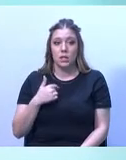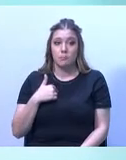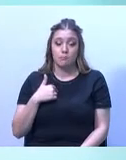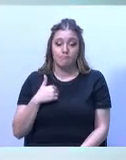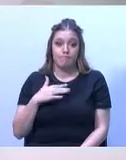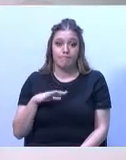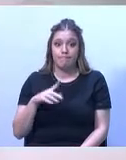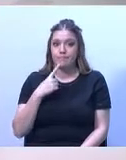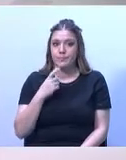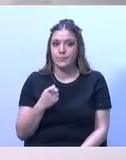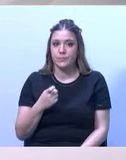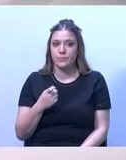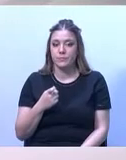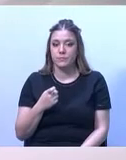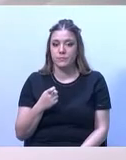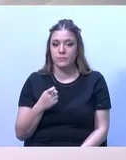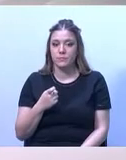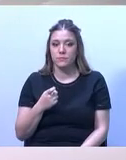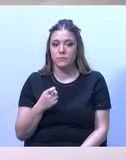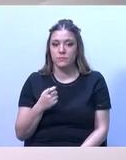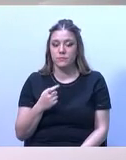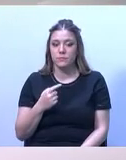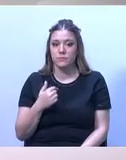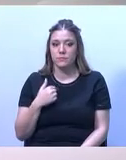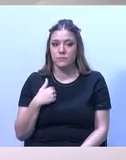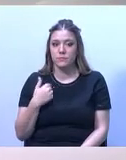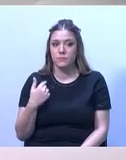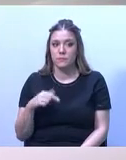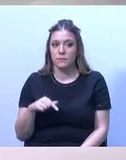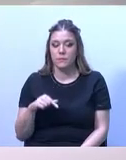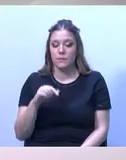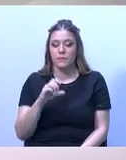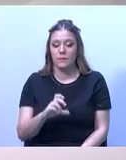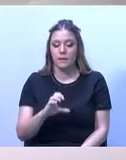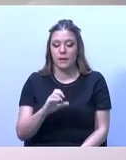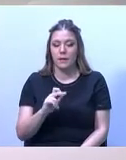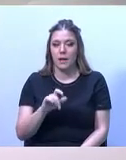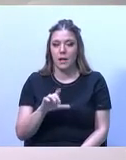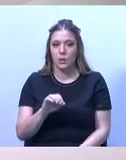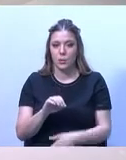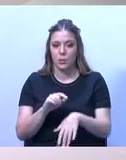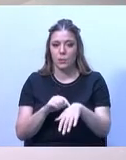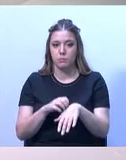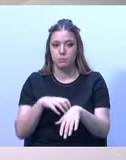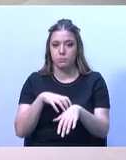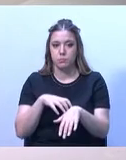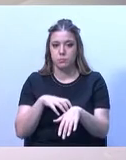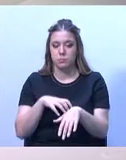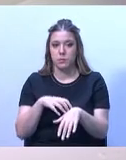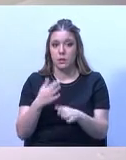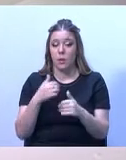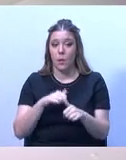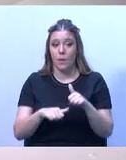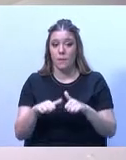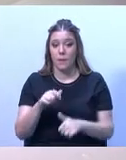Doutor. Sim. Que tenho tenho um calo no pé. Dizem que é um calo. Eu já fui operada 3